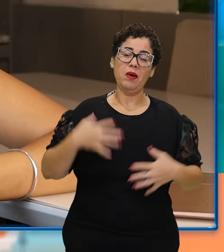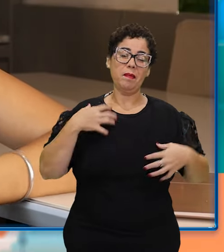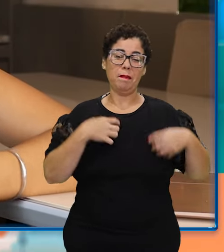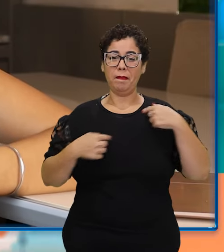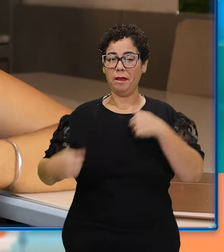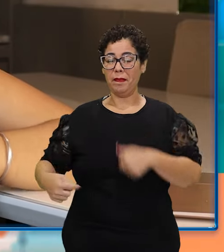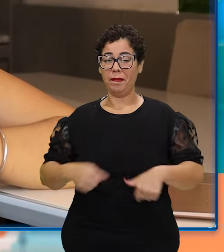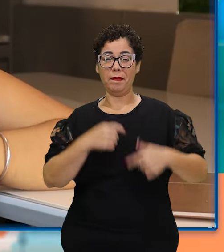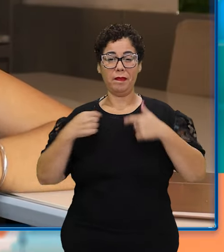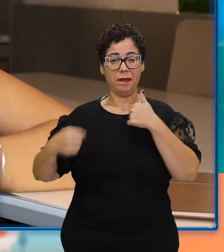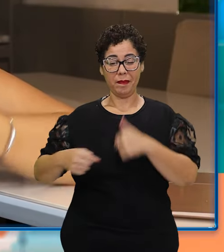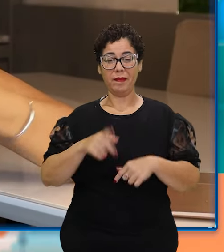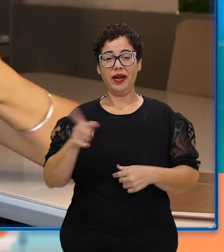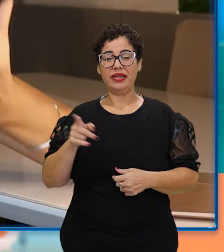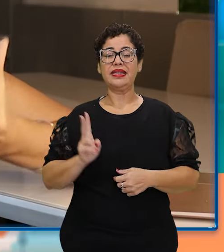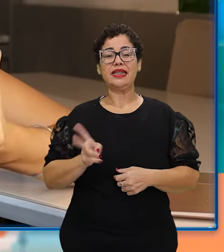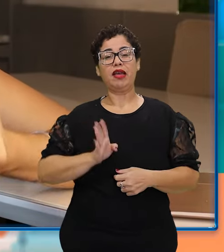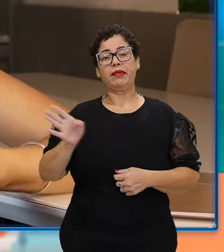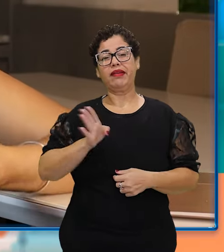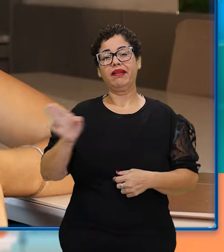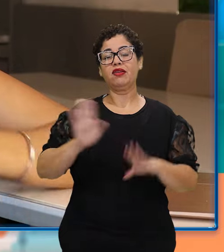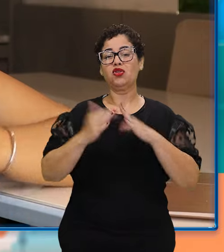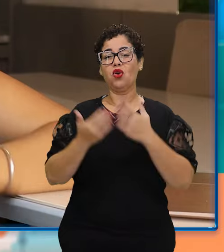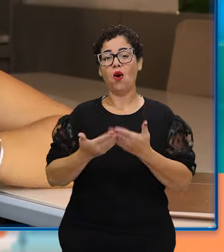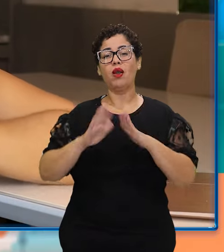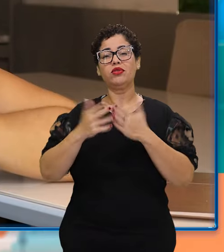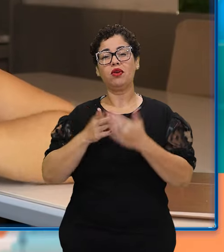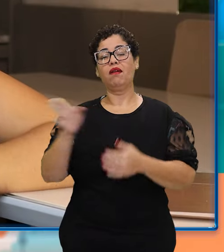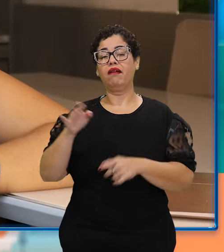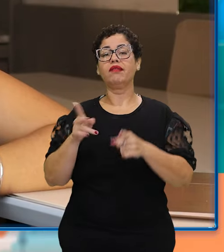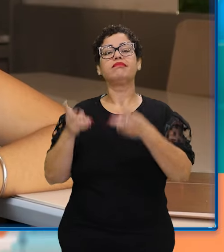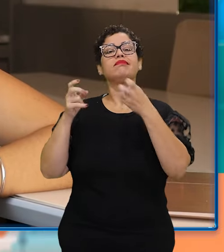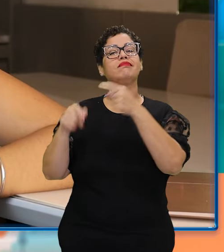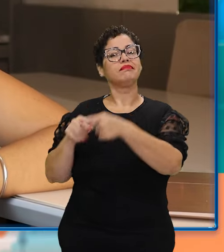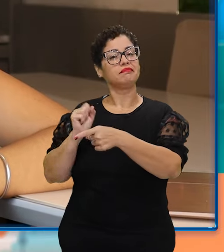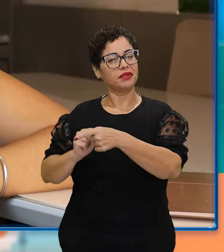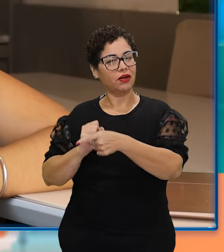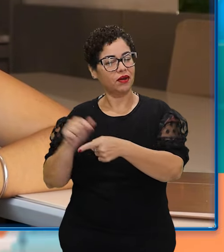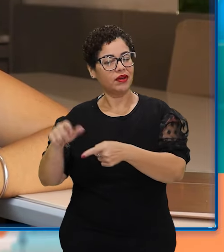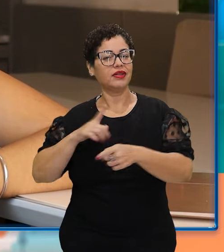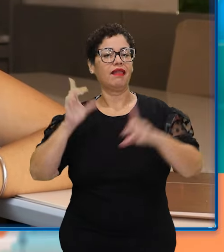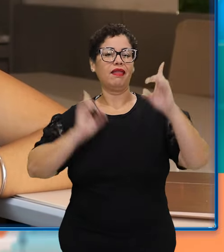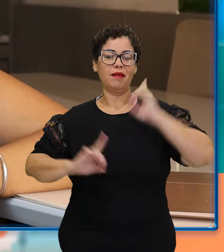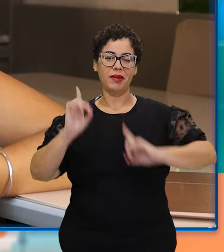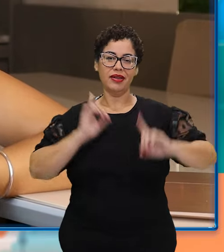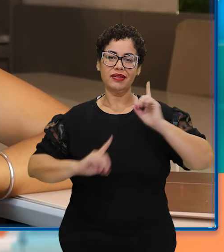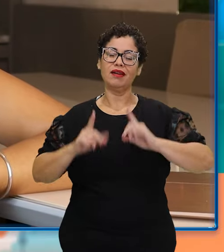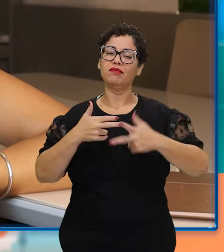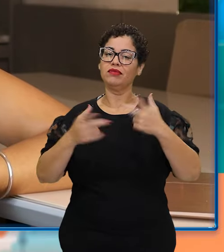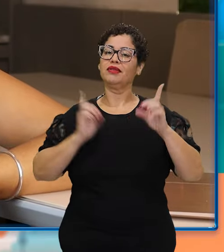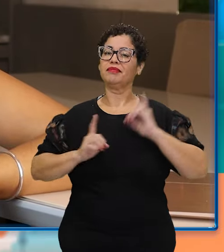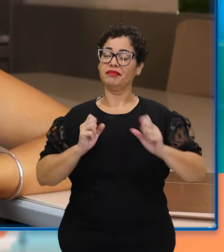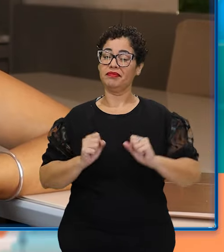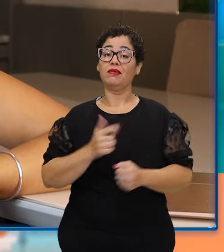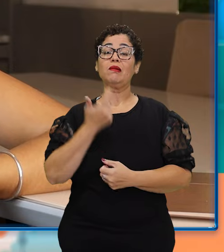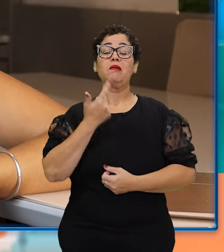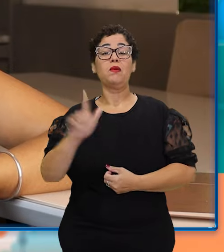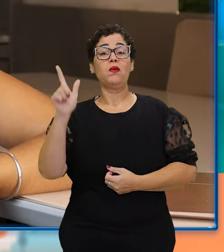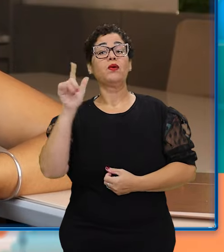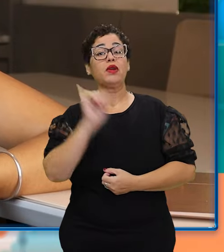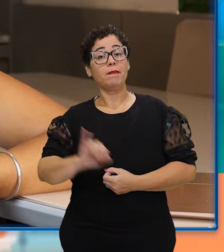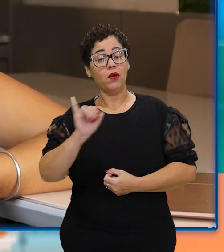e aquela criança fica o tempo todo indo para a enfermaria da escola, também pode ser um sinal de uma depressão ou de um quadro depressivo. Outro